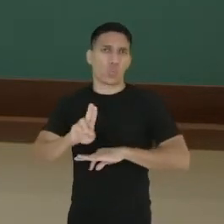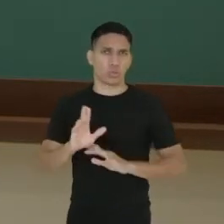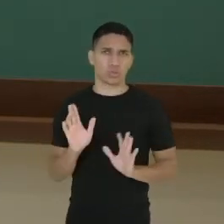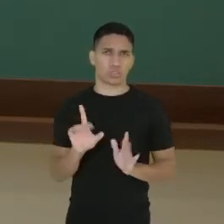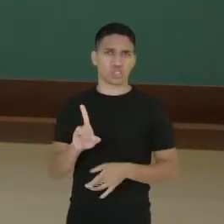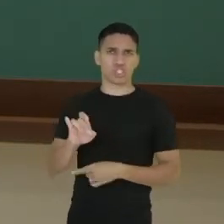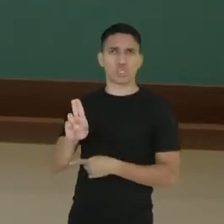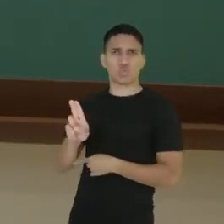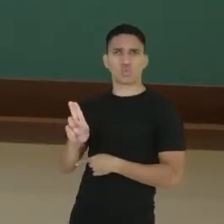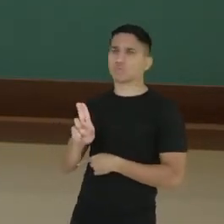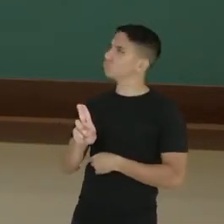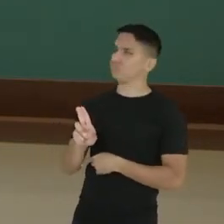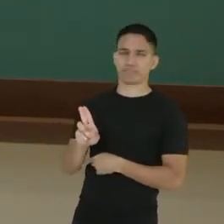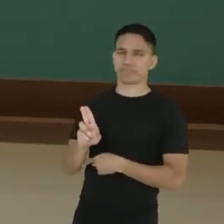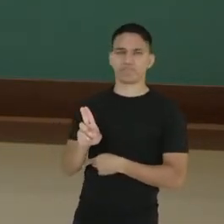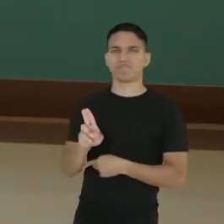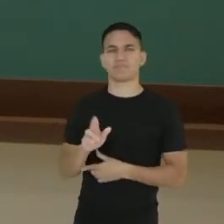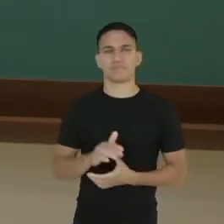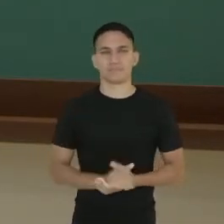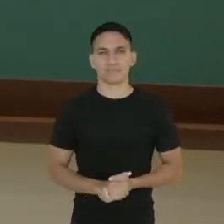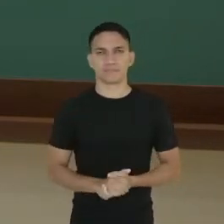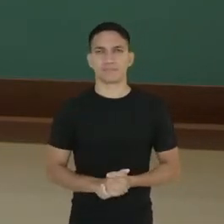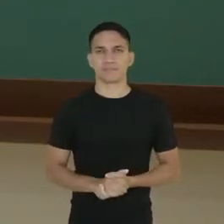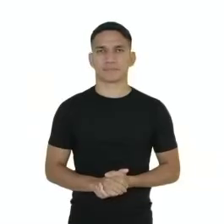use esse DIU.